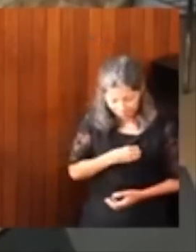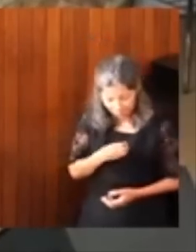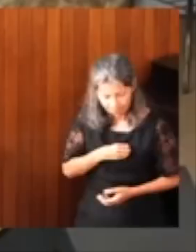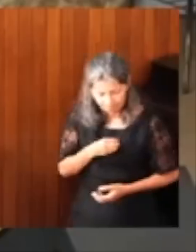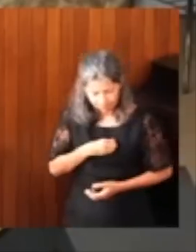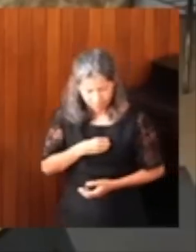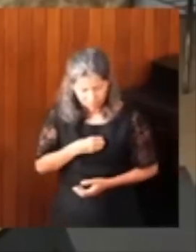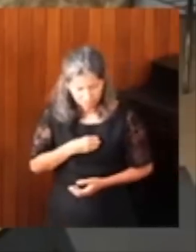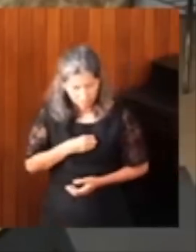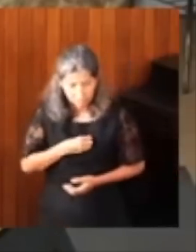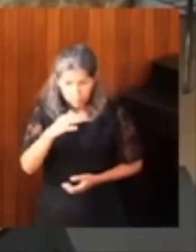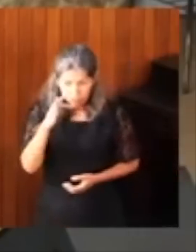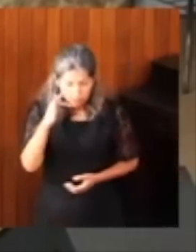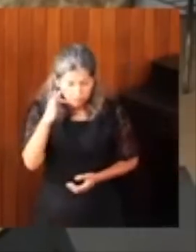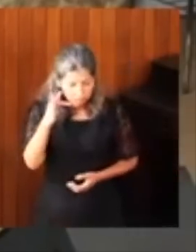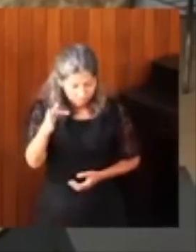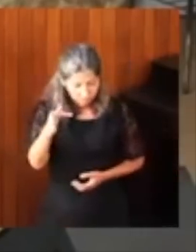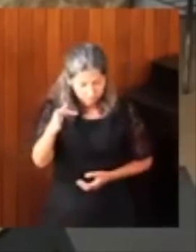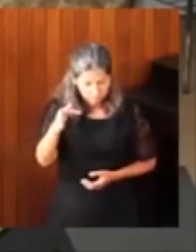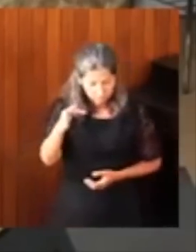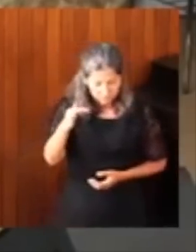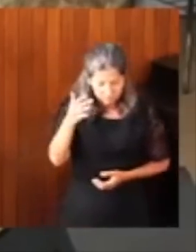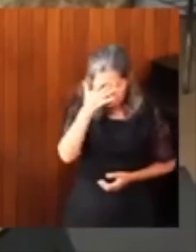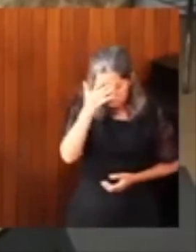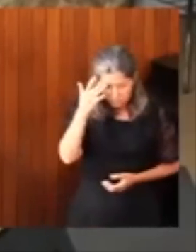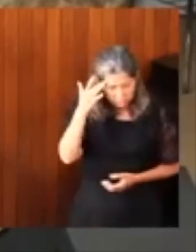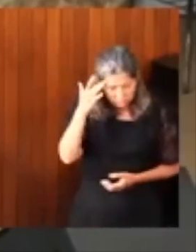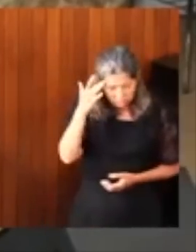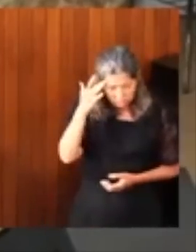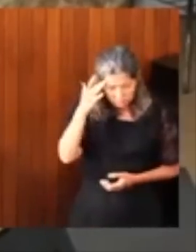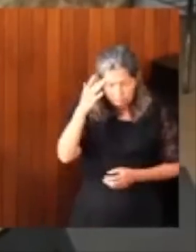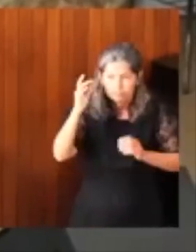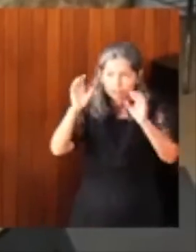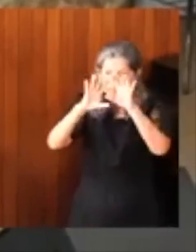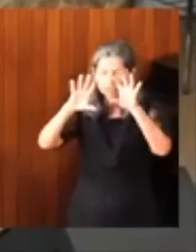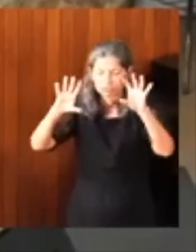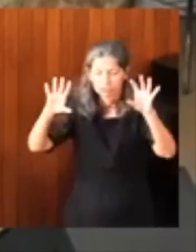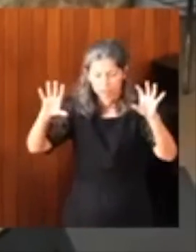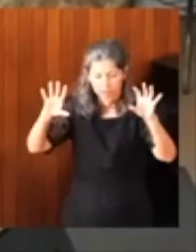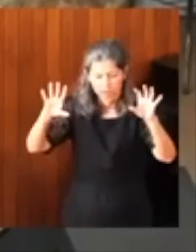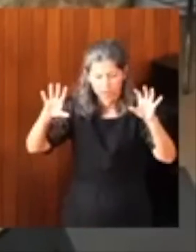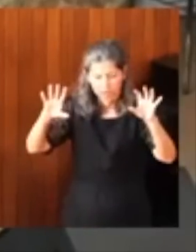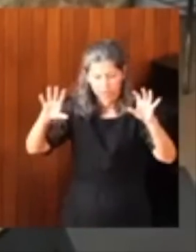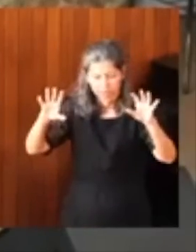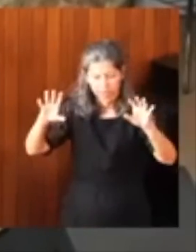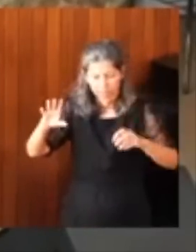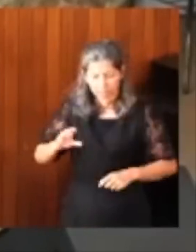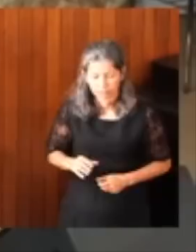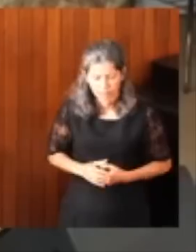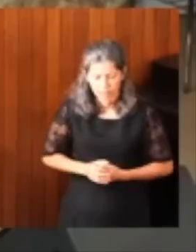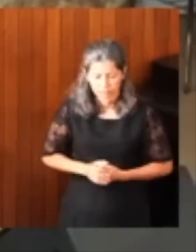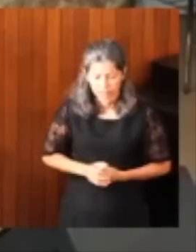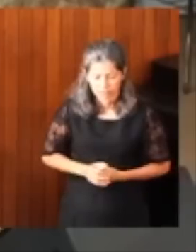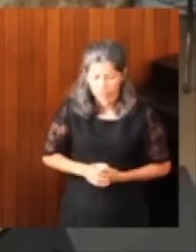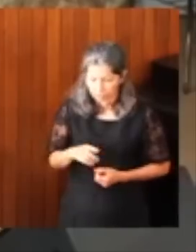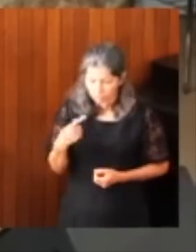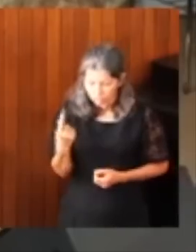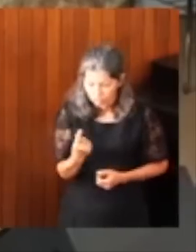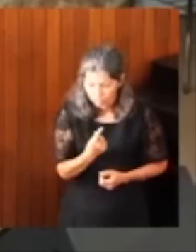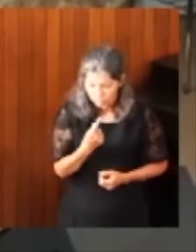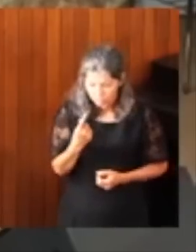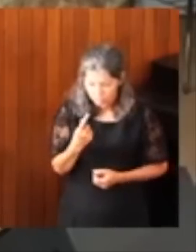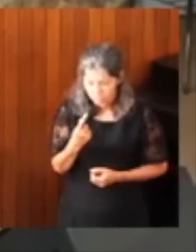que os 144 mil são simbólicos, né? Porque senão não iria nenhum casado para o céu. Só os castos, né? Mas não é